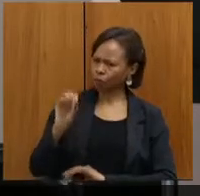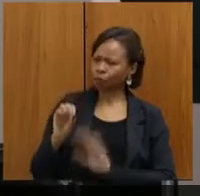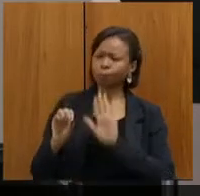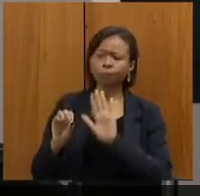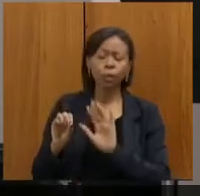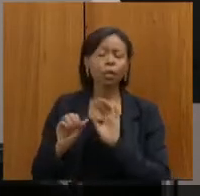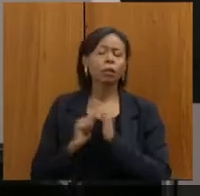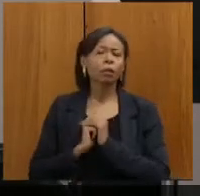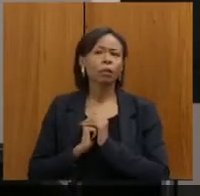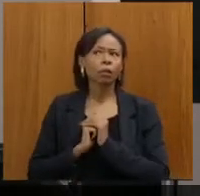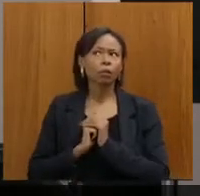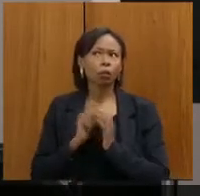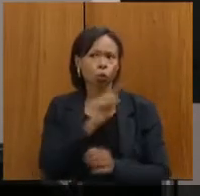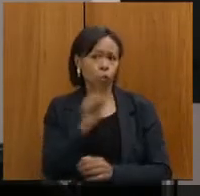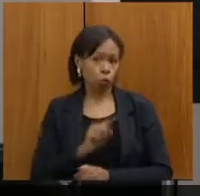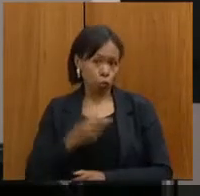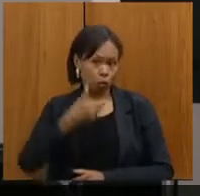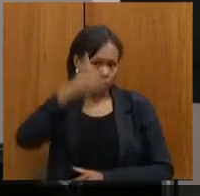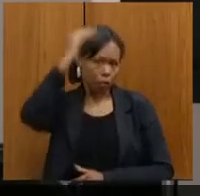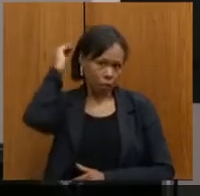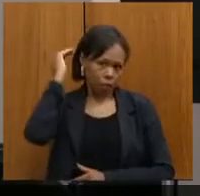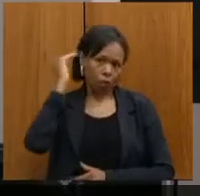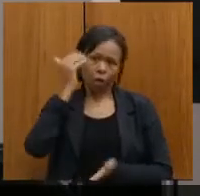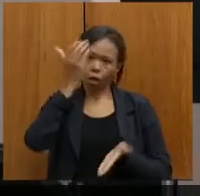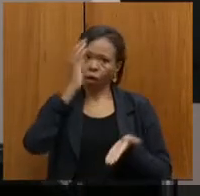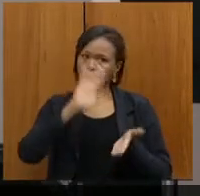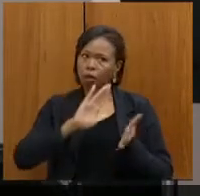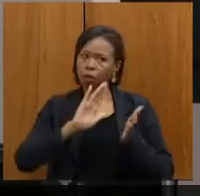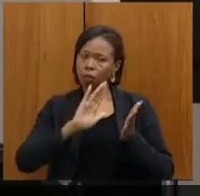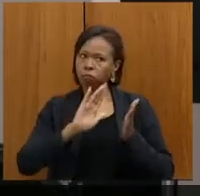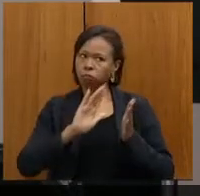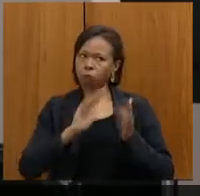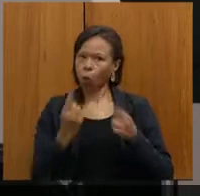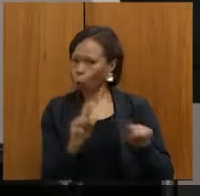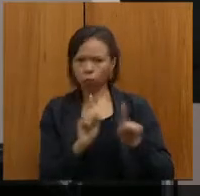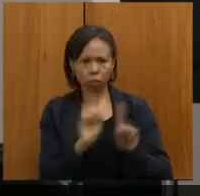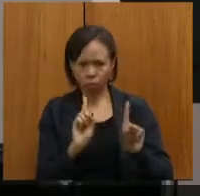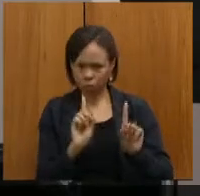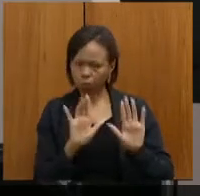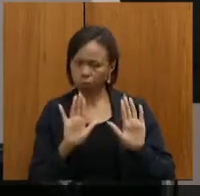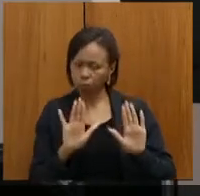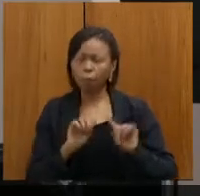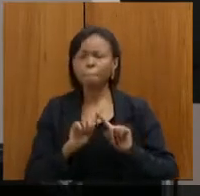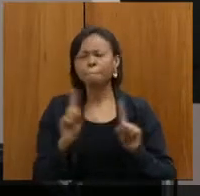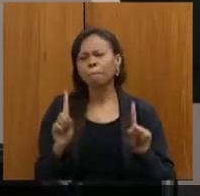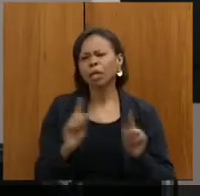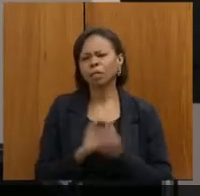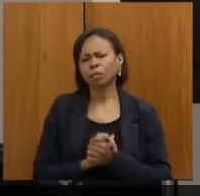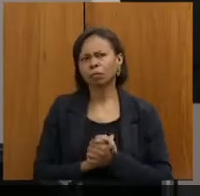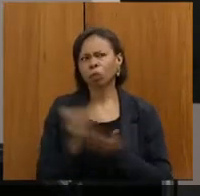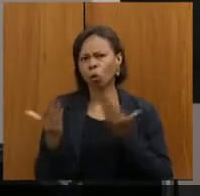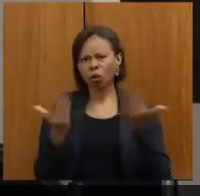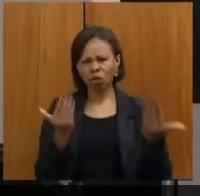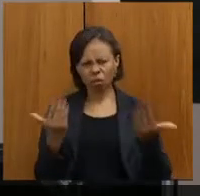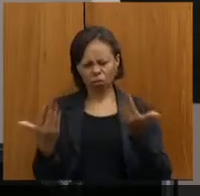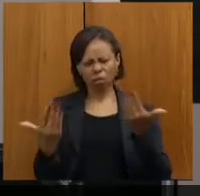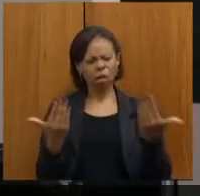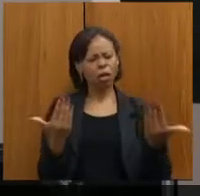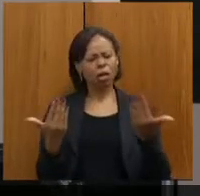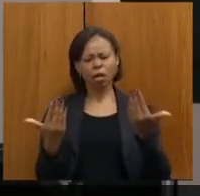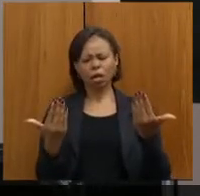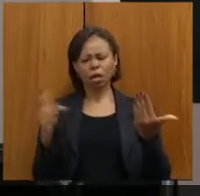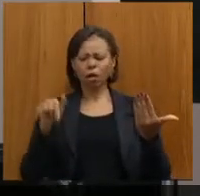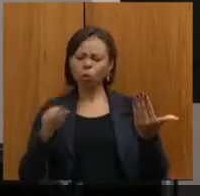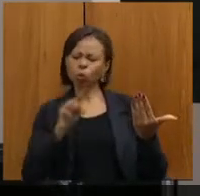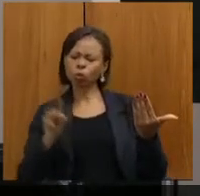Alberto do governo Romeu Zema que eu jamais faria isso mas comparar o governo Romeu Zema